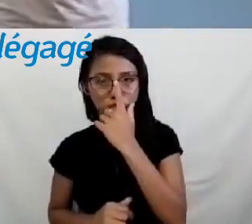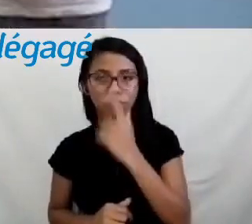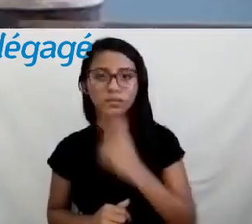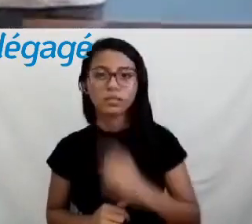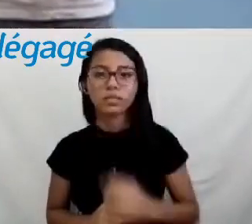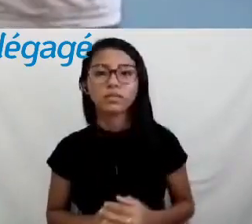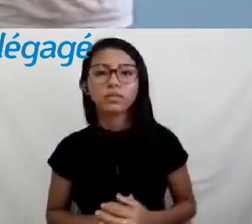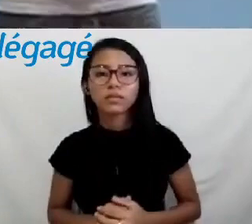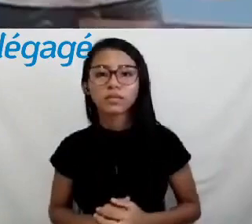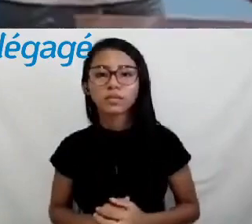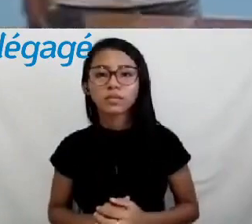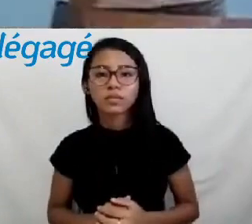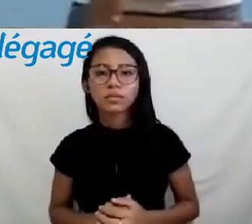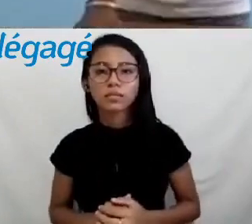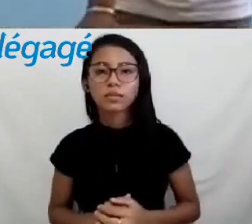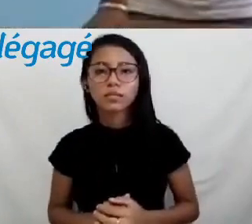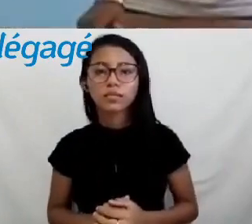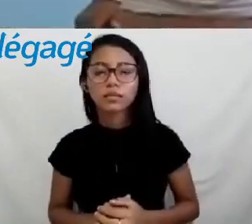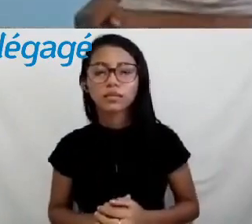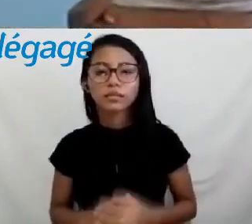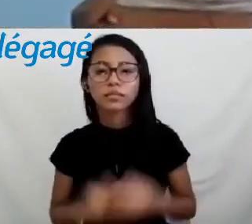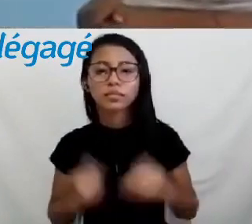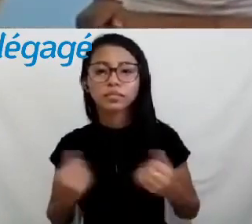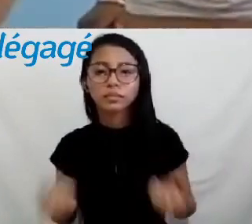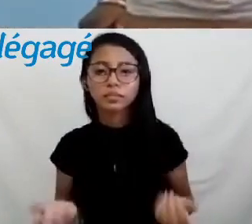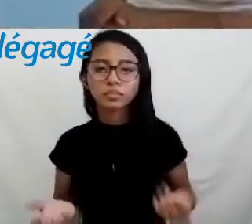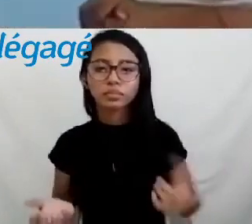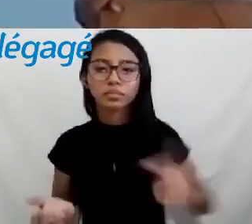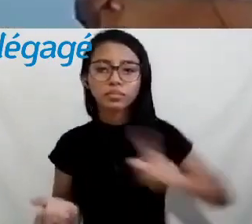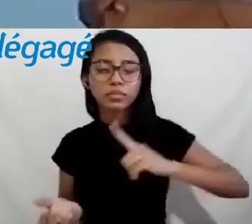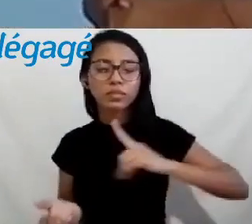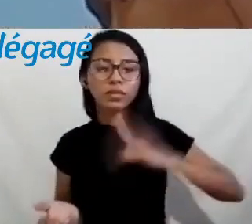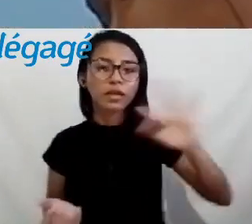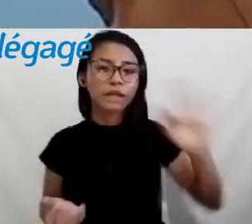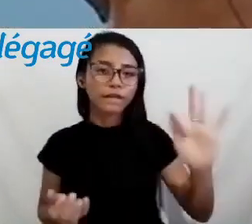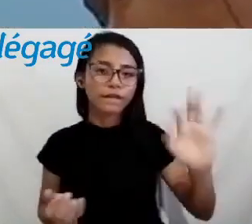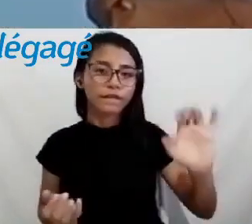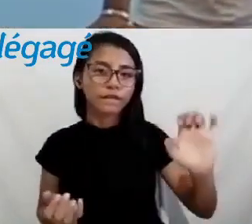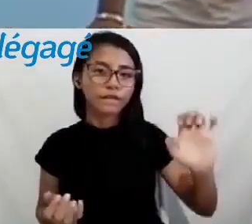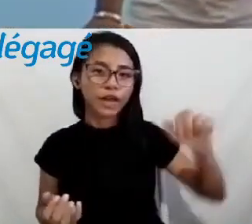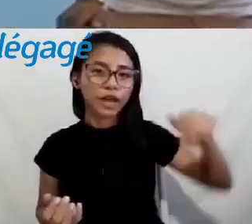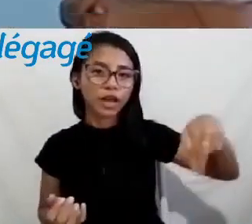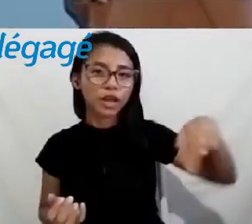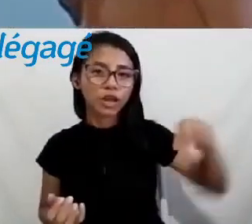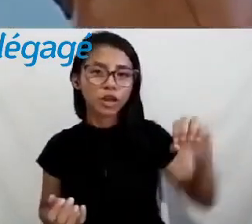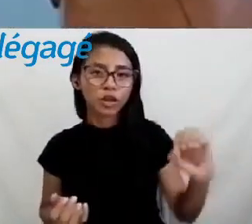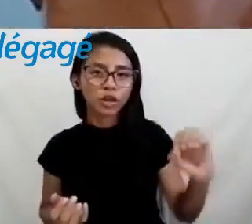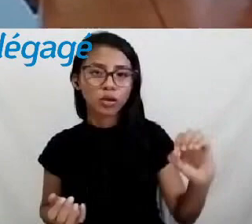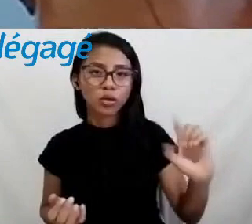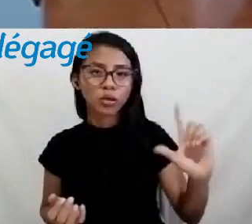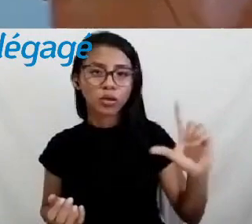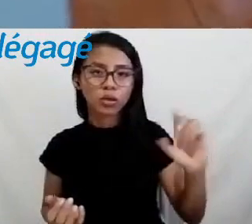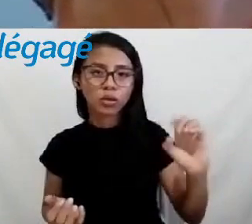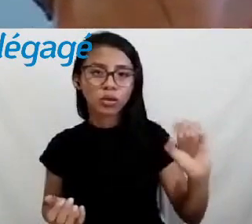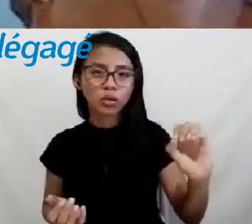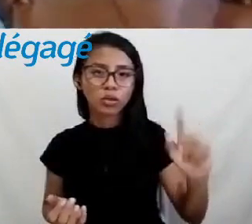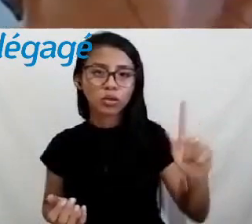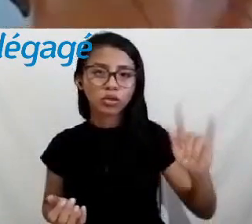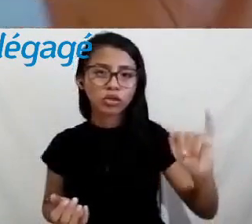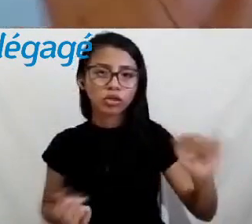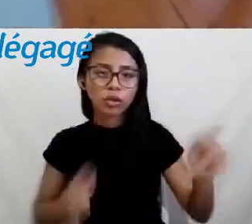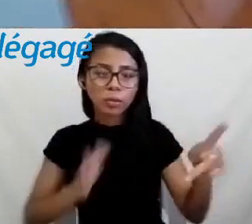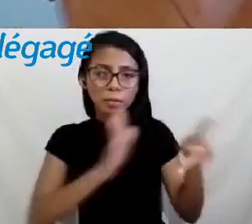A fenomenologia existencialista, psicológica, fala isso, né? Como é que eu vou registrar isso tudo que eu vivi agora, né?